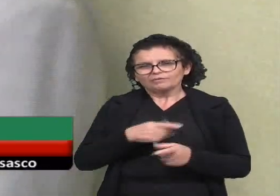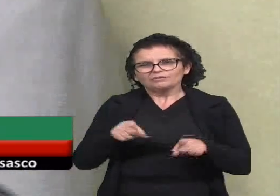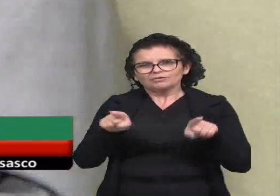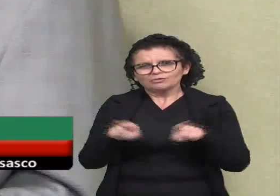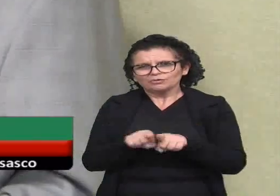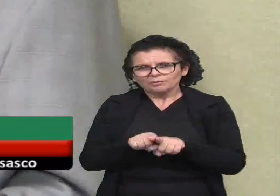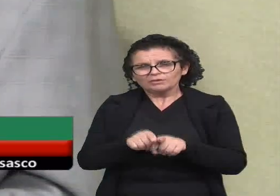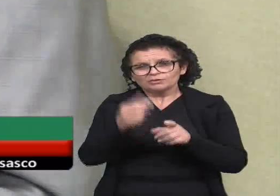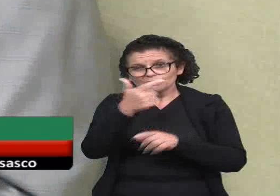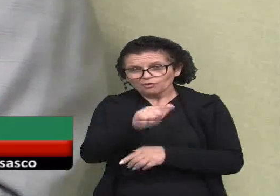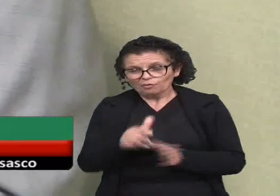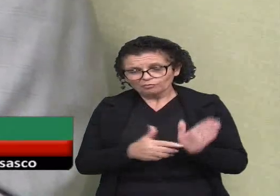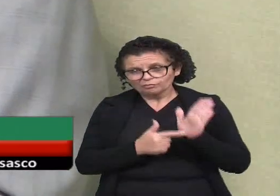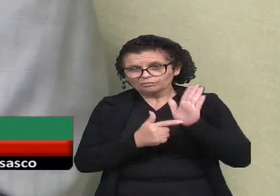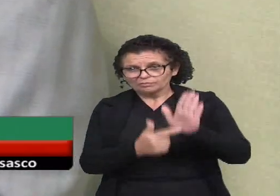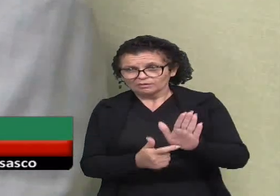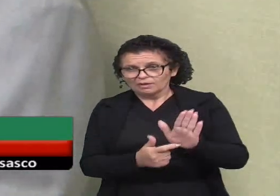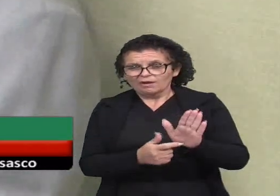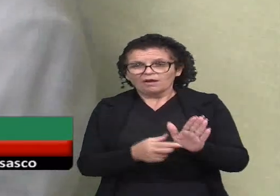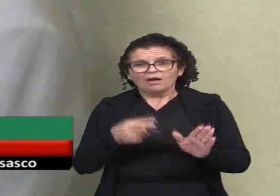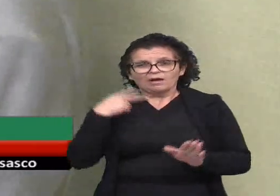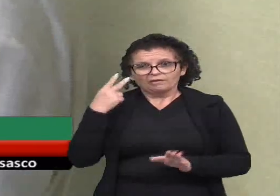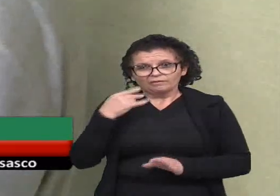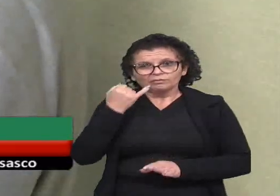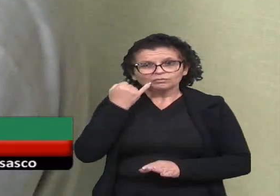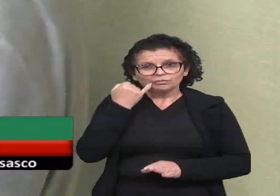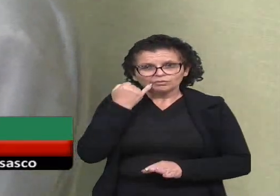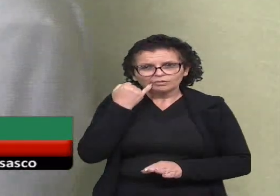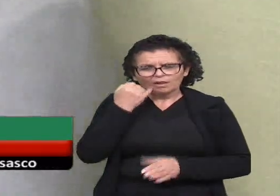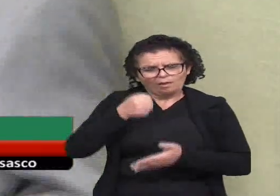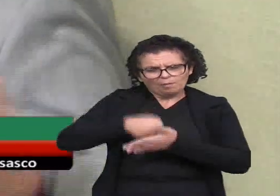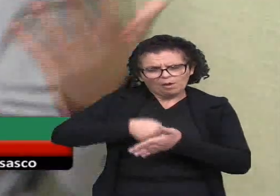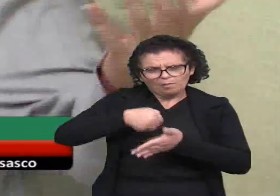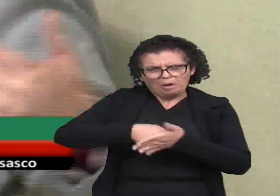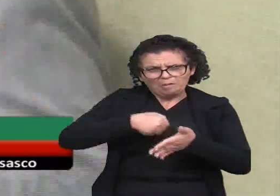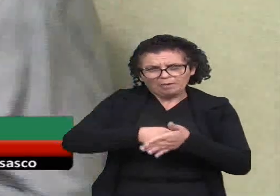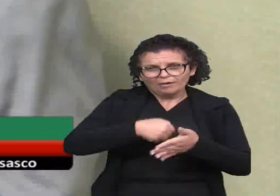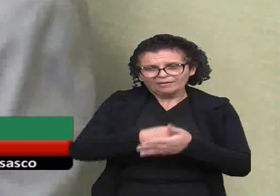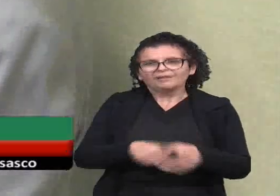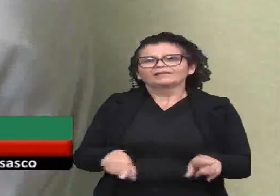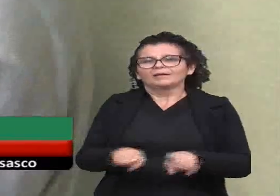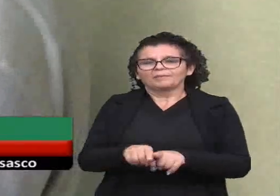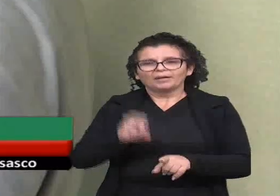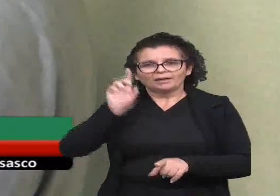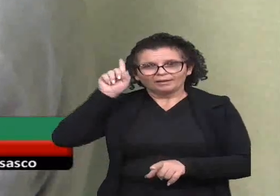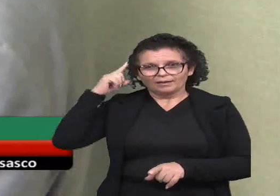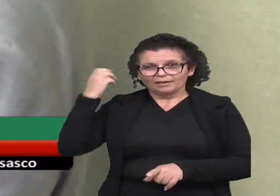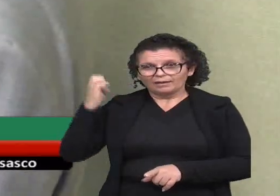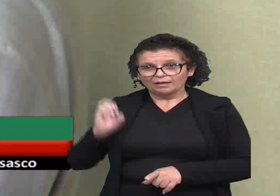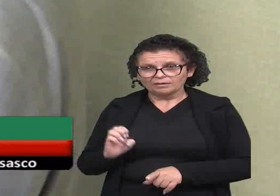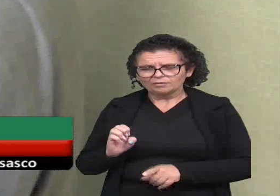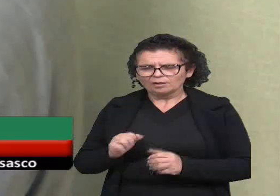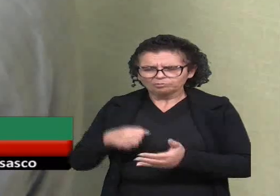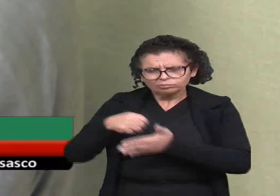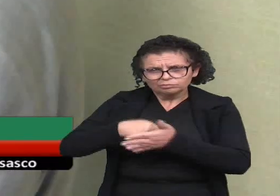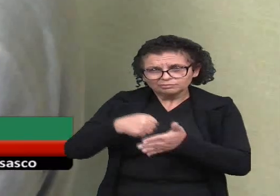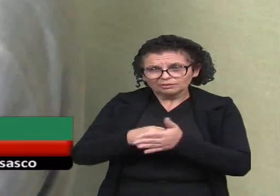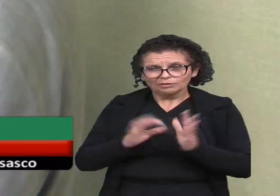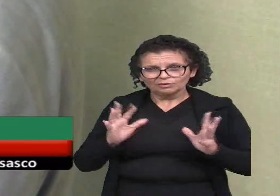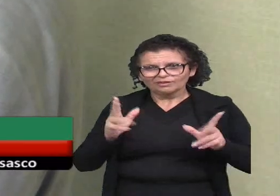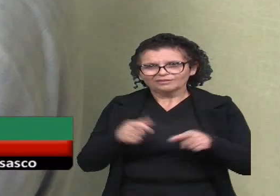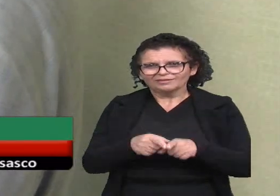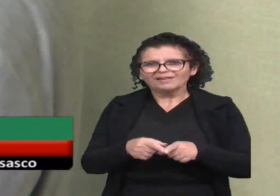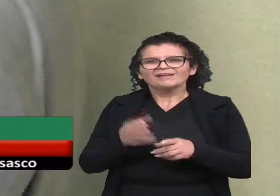novo, né? Tem aqui a vereadora Juliana, que ela briga por essa causa, a vereadora Elza e todos os demais aqui. Tenham certeza que nada é